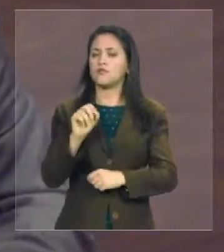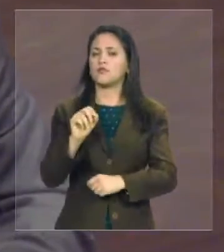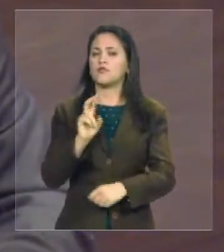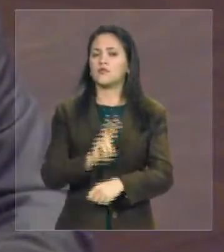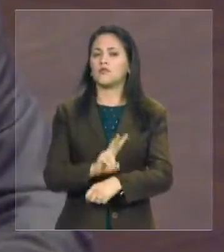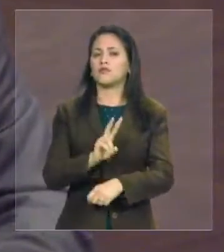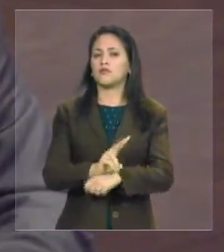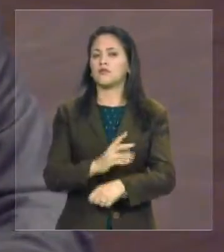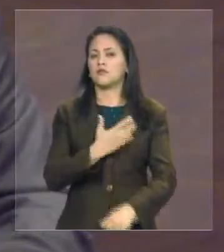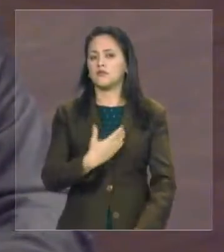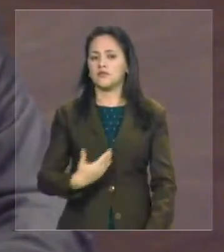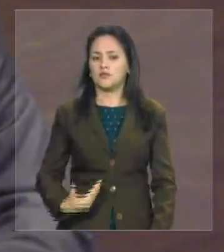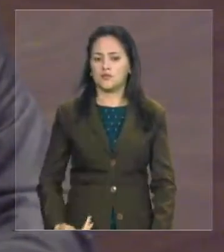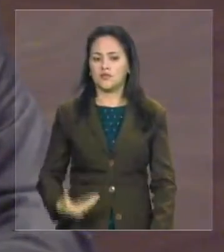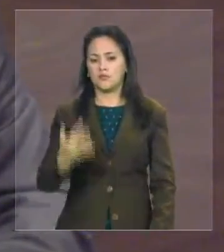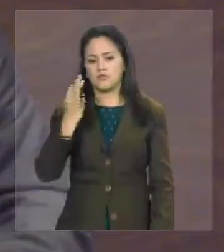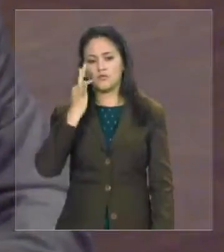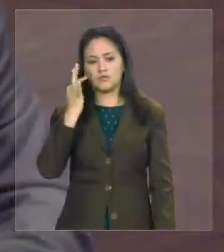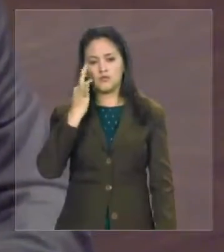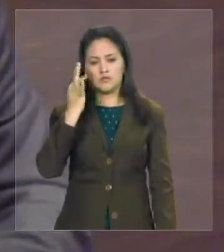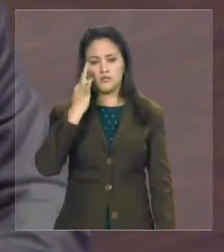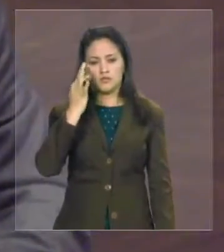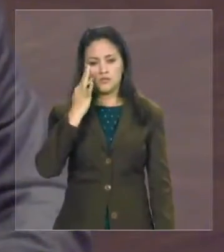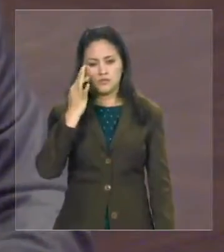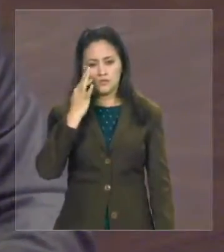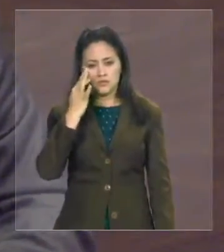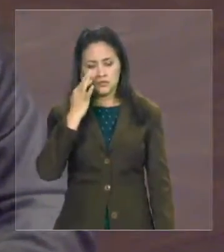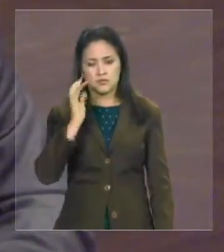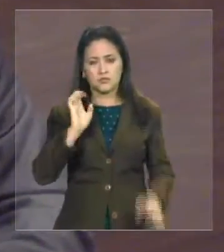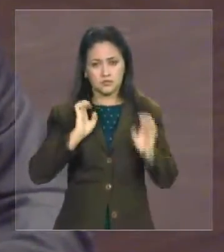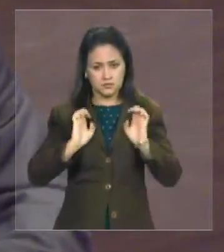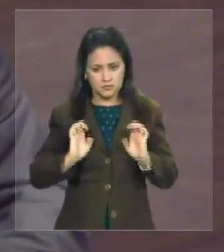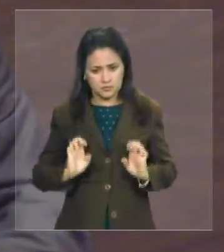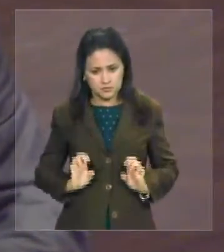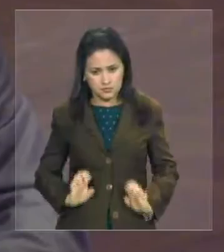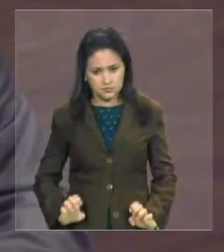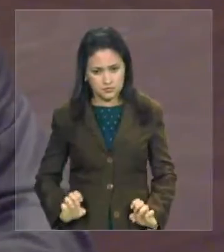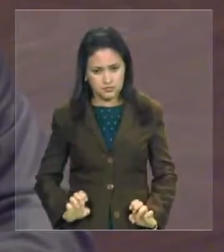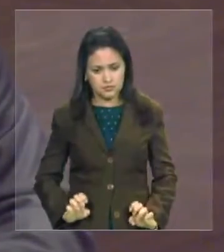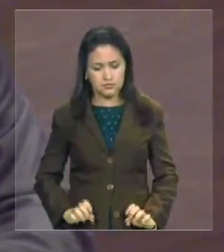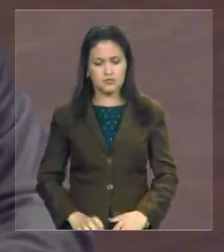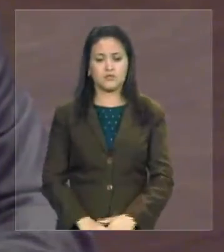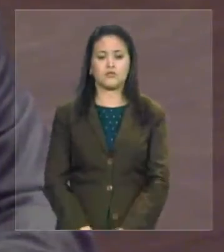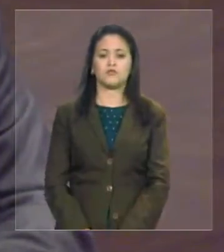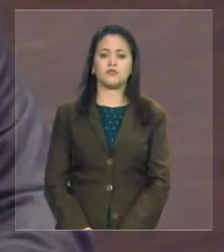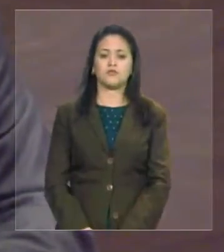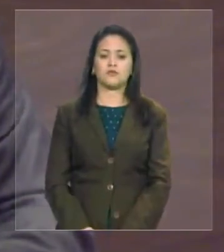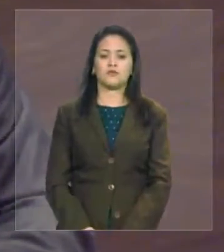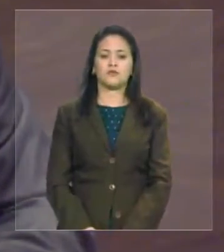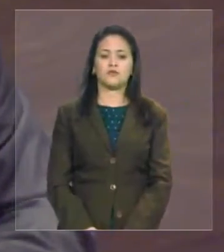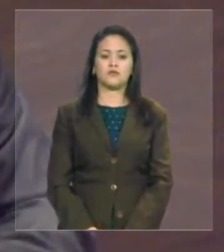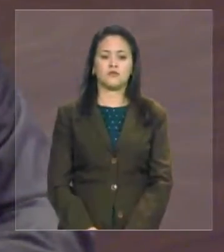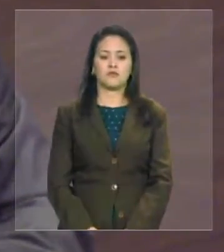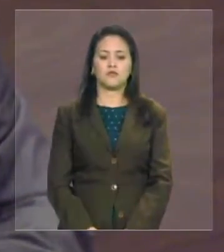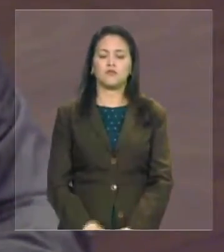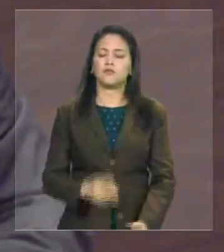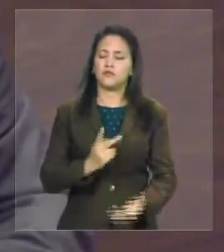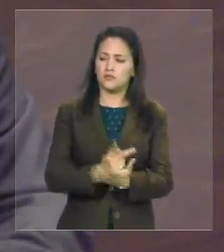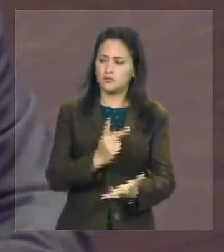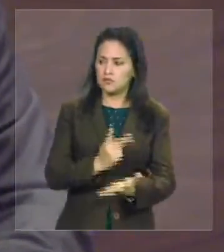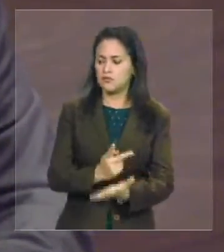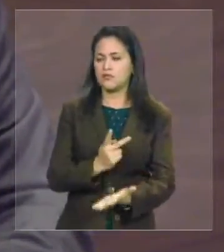nosso governador de uma maneira ética, de uma maneira sempre